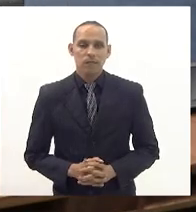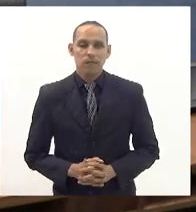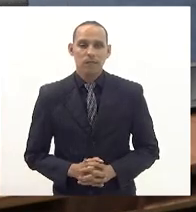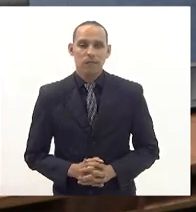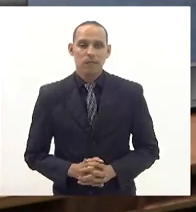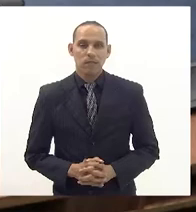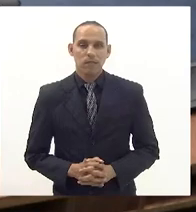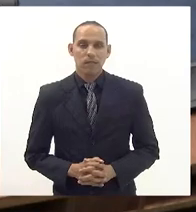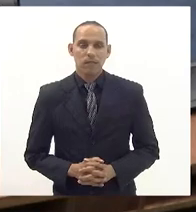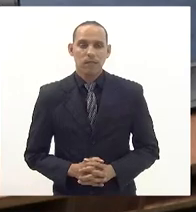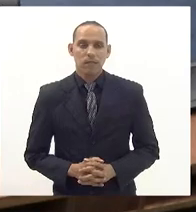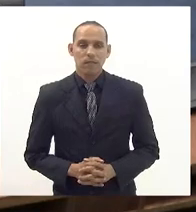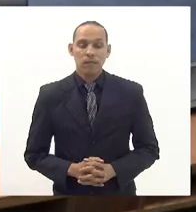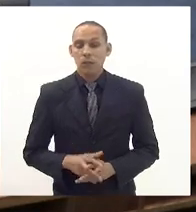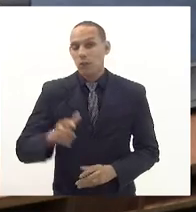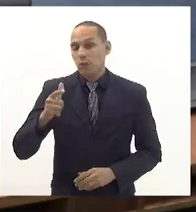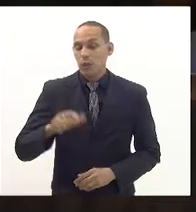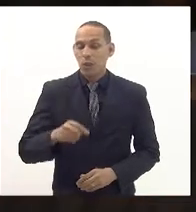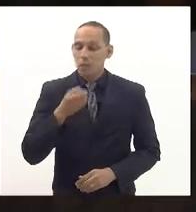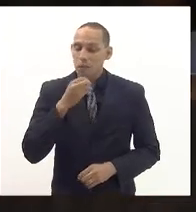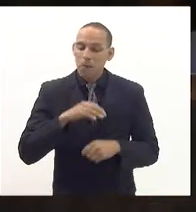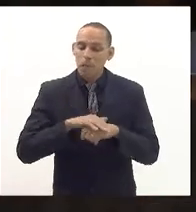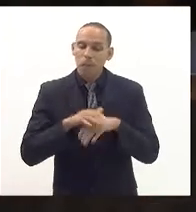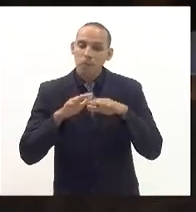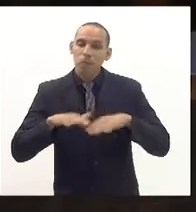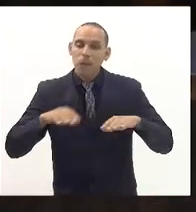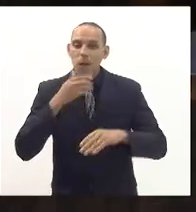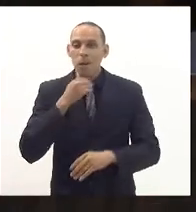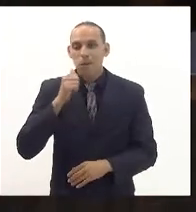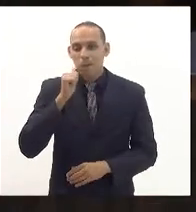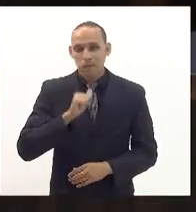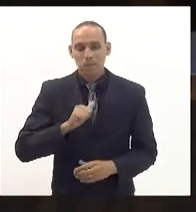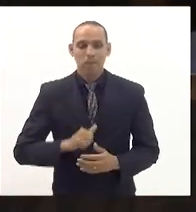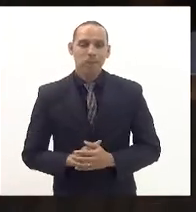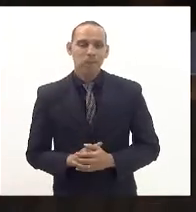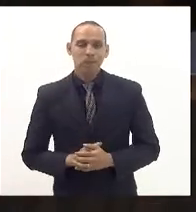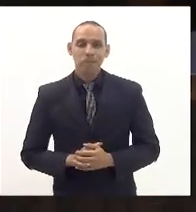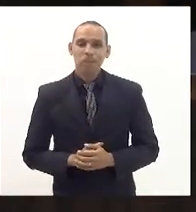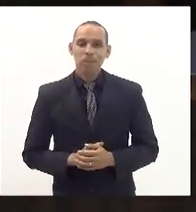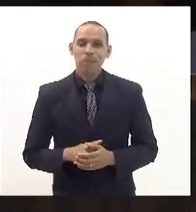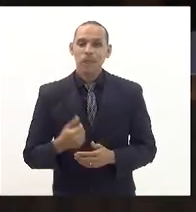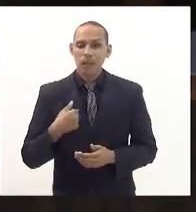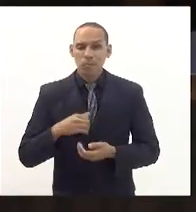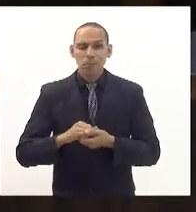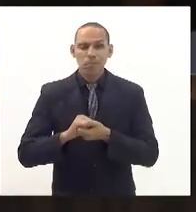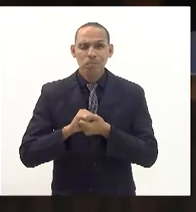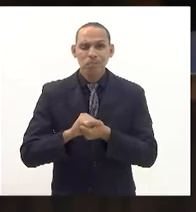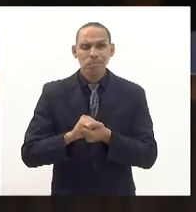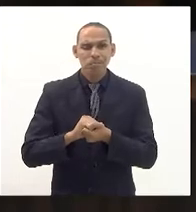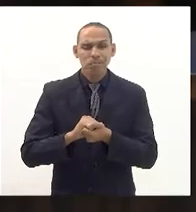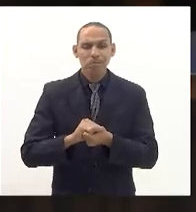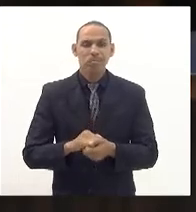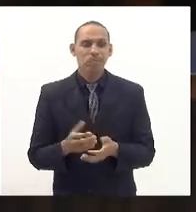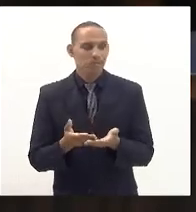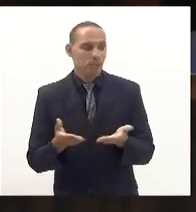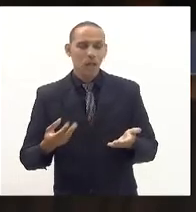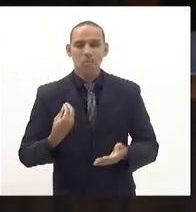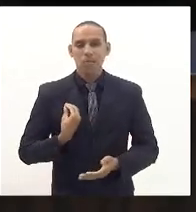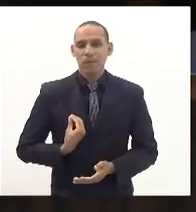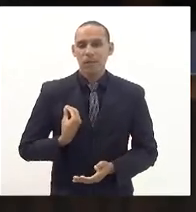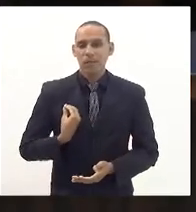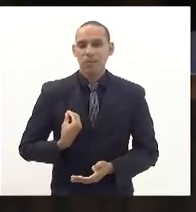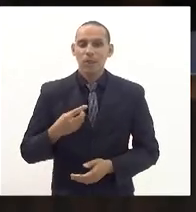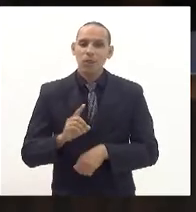G1 E mais uma vez boa noite a todas e todos quero saudar os presentes